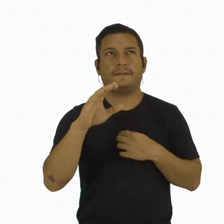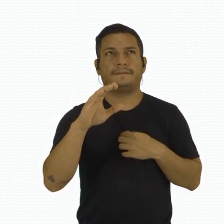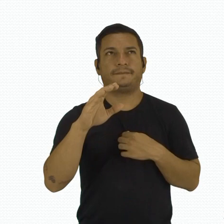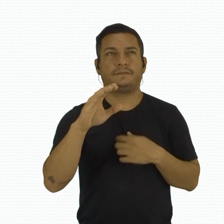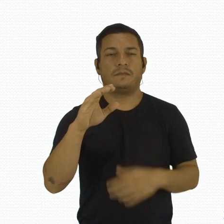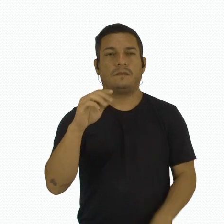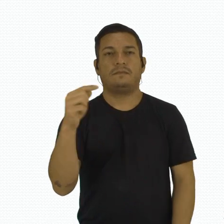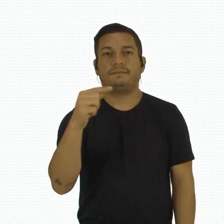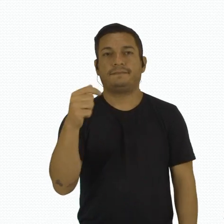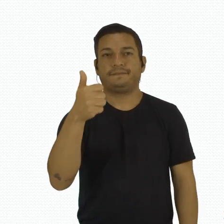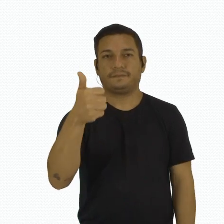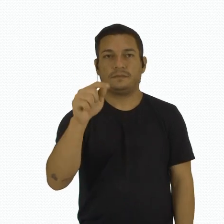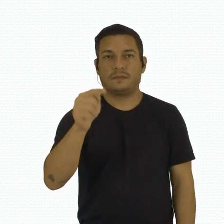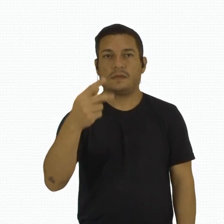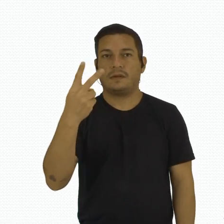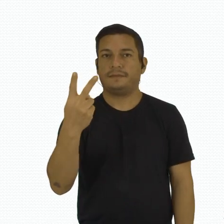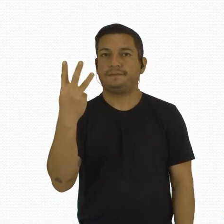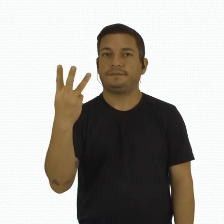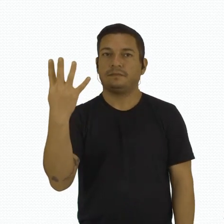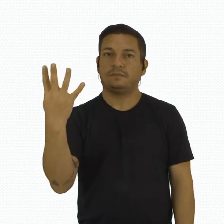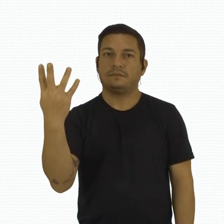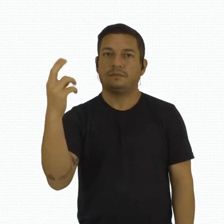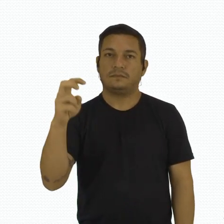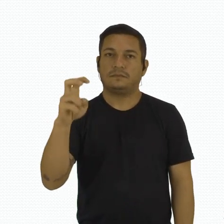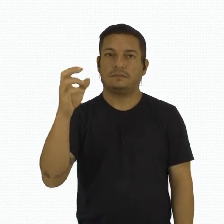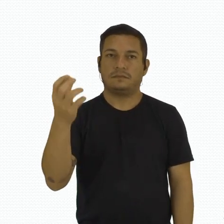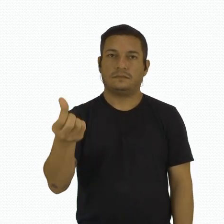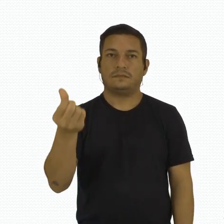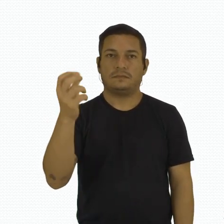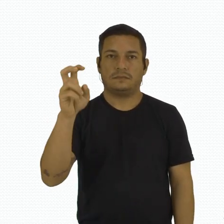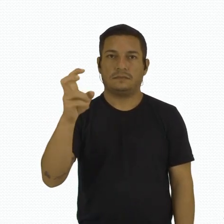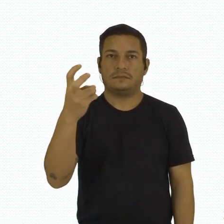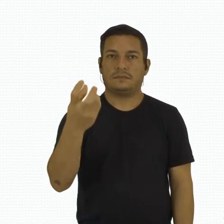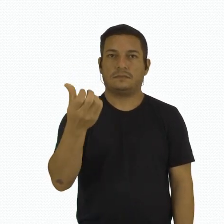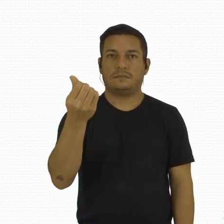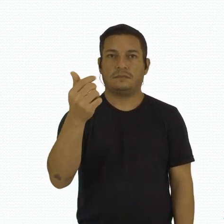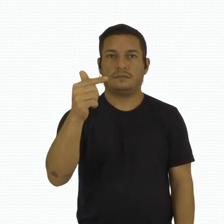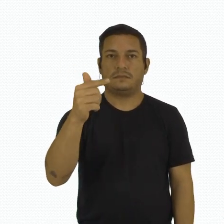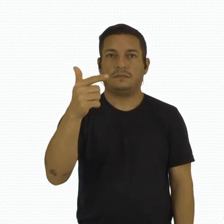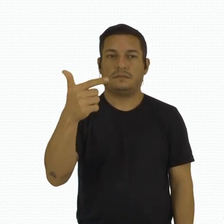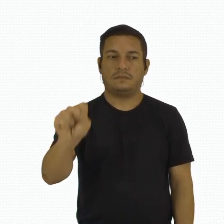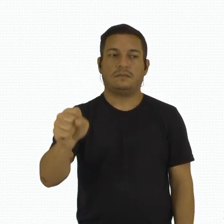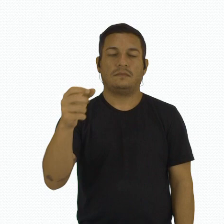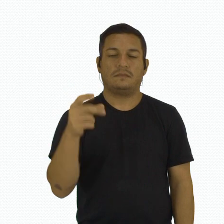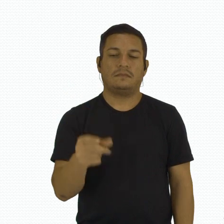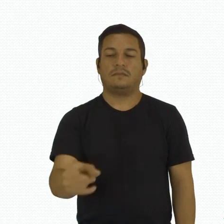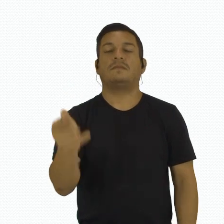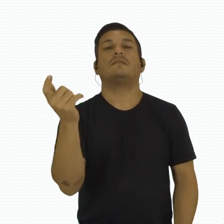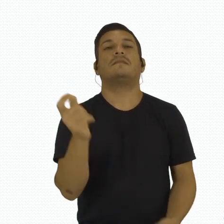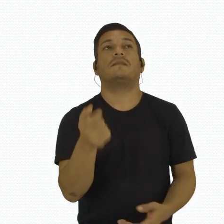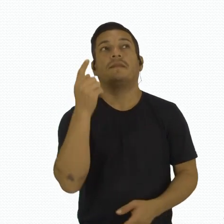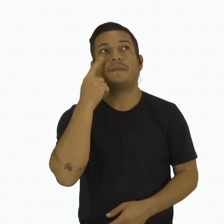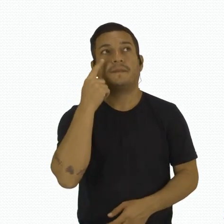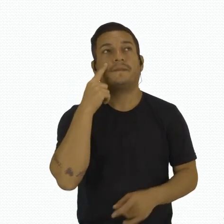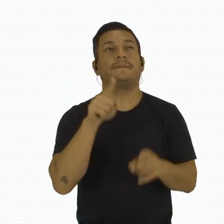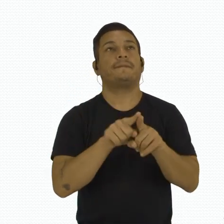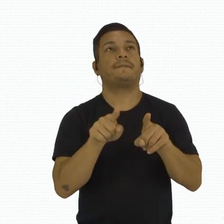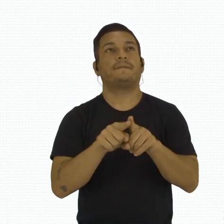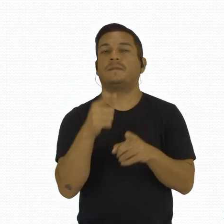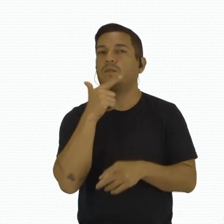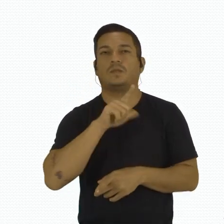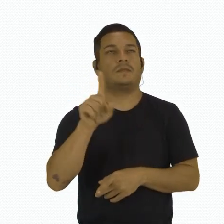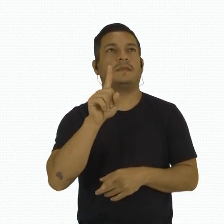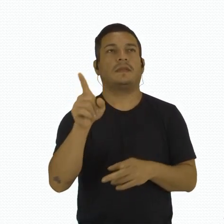positivos. Menos 1,23, 24, 25, 26, 27, 28 e assim por diante. Note também que você não